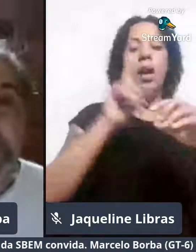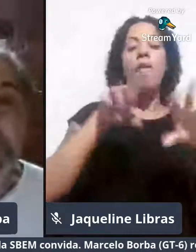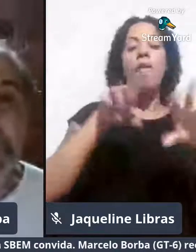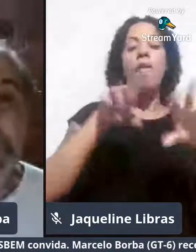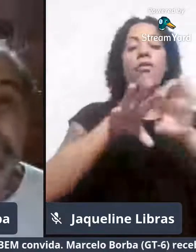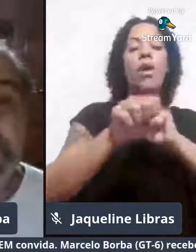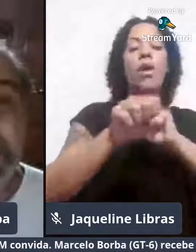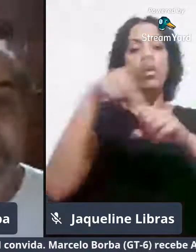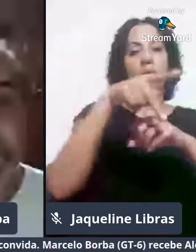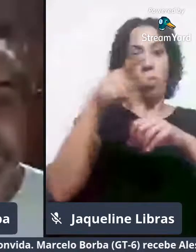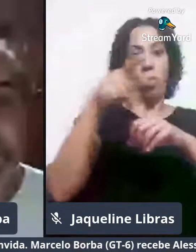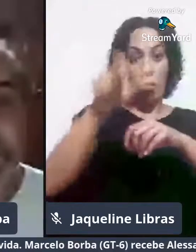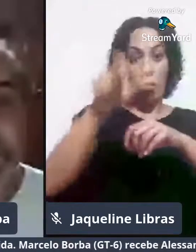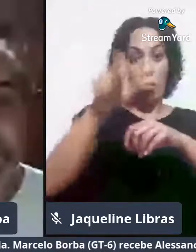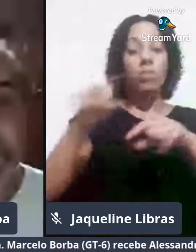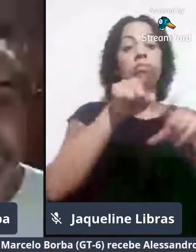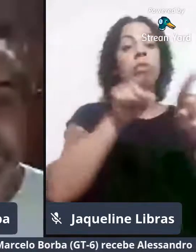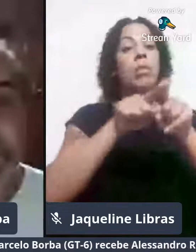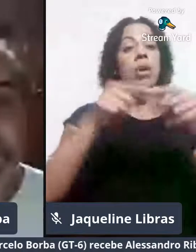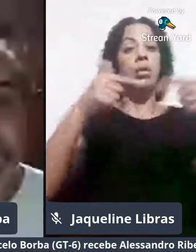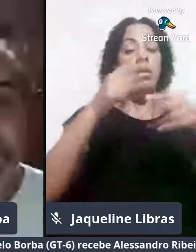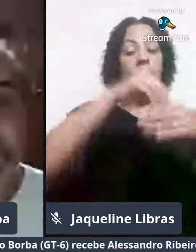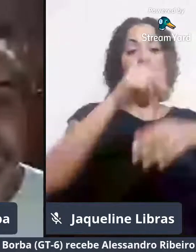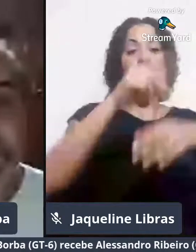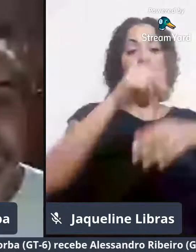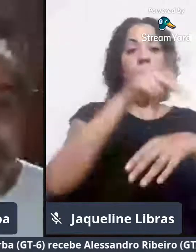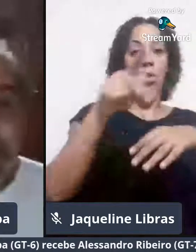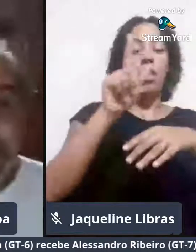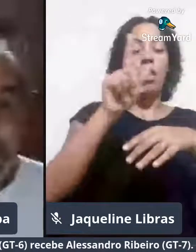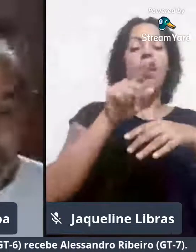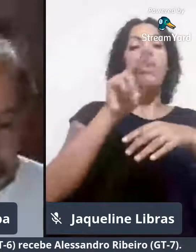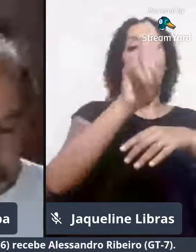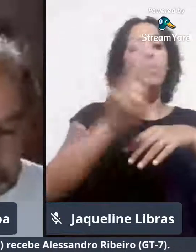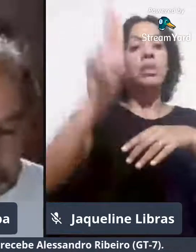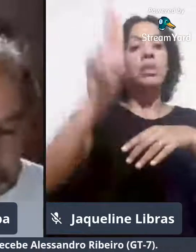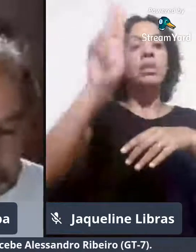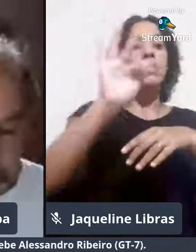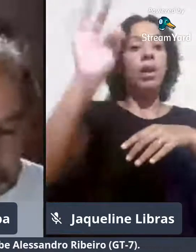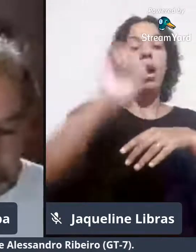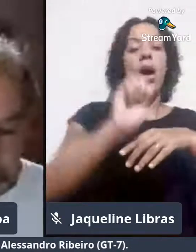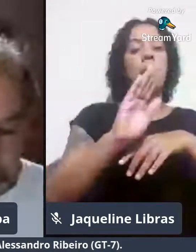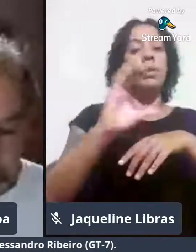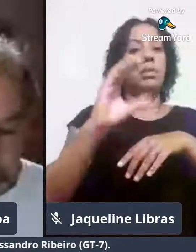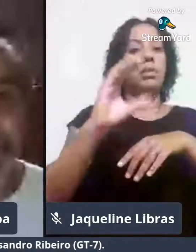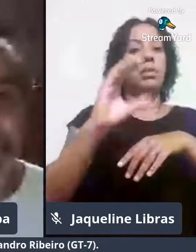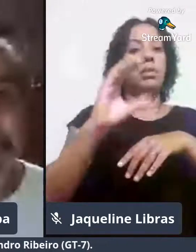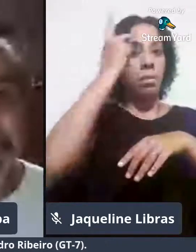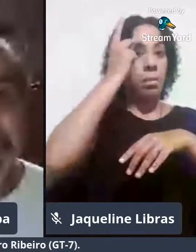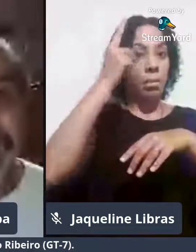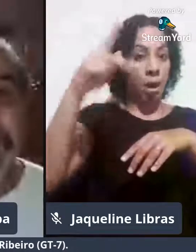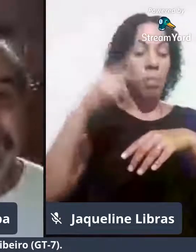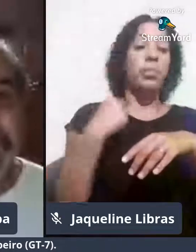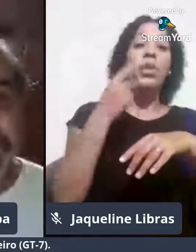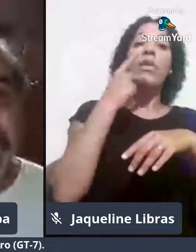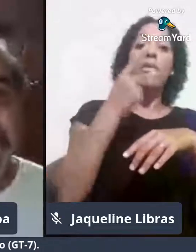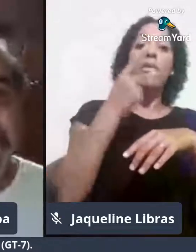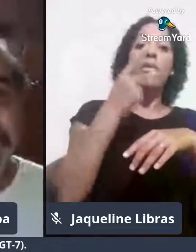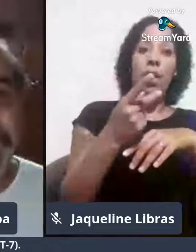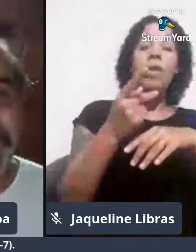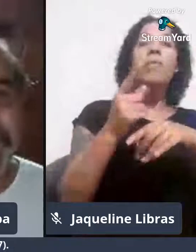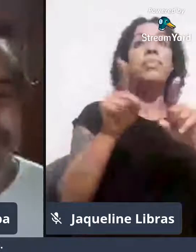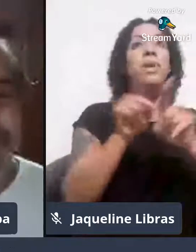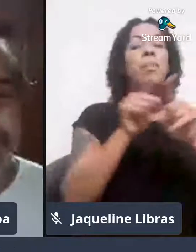É professor da Universidade Federal do ABC Paulista. E eu diria que é a coisa mais